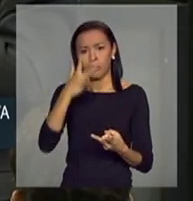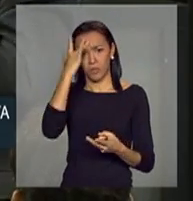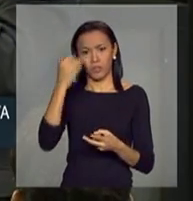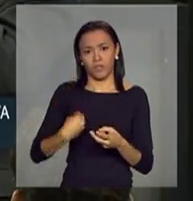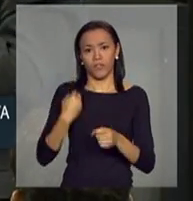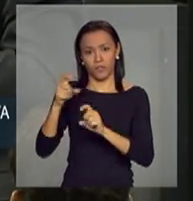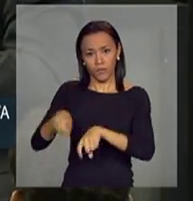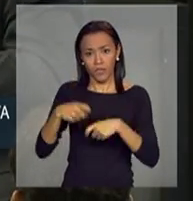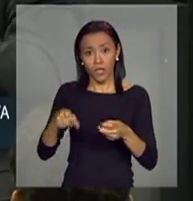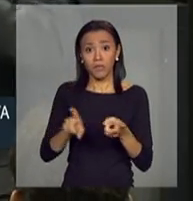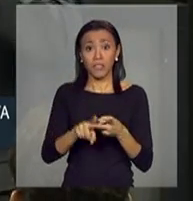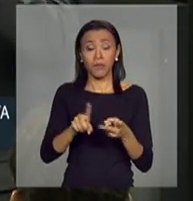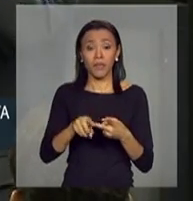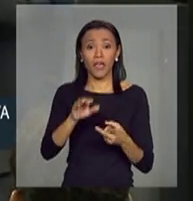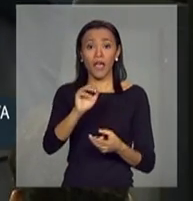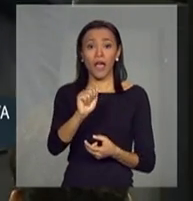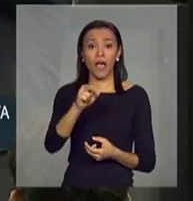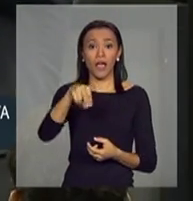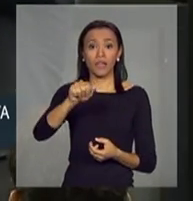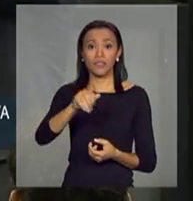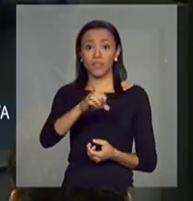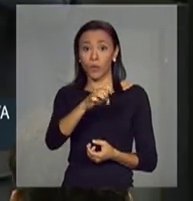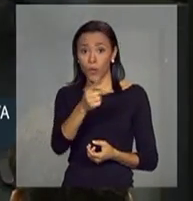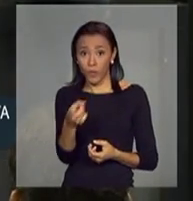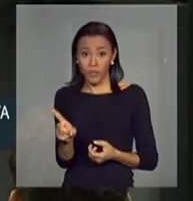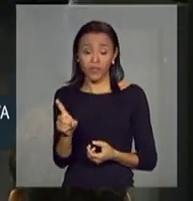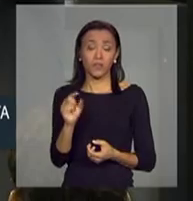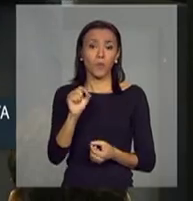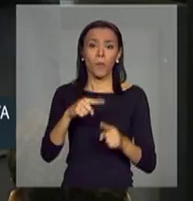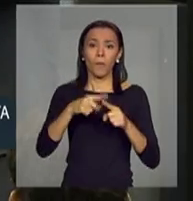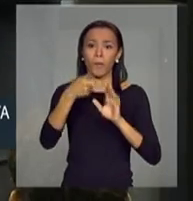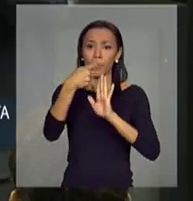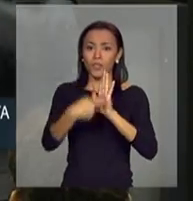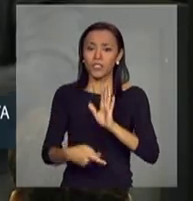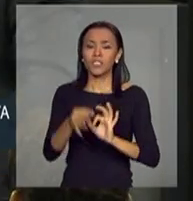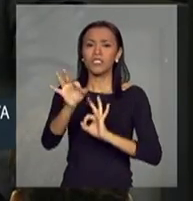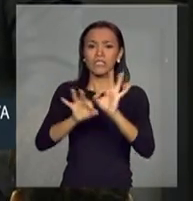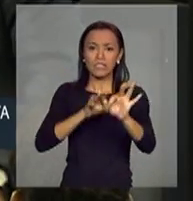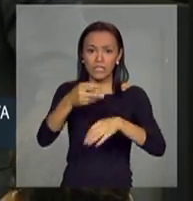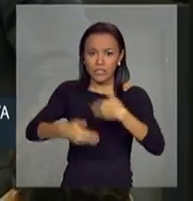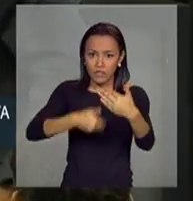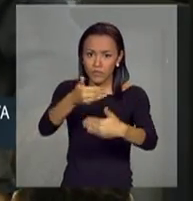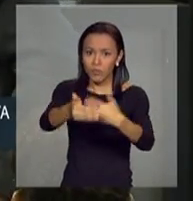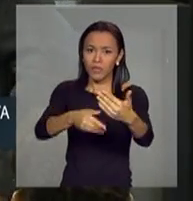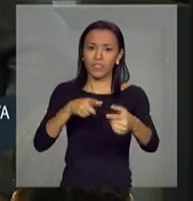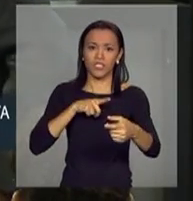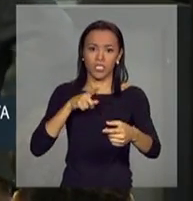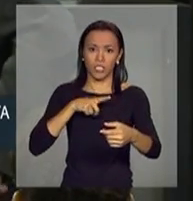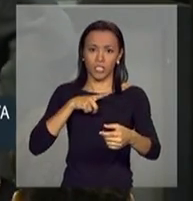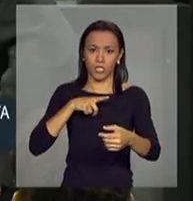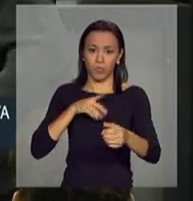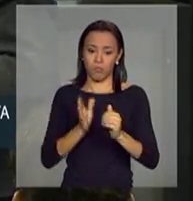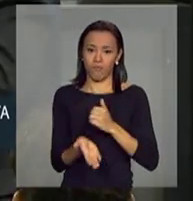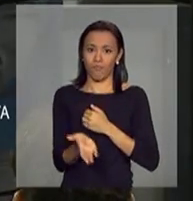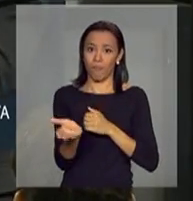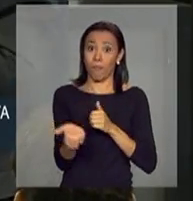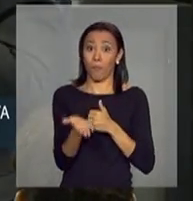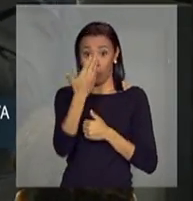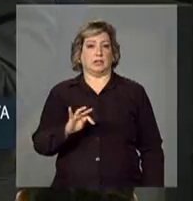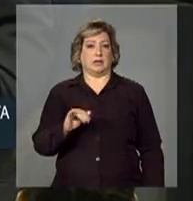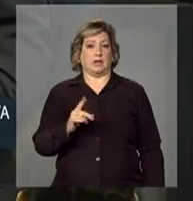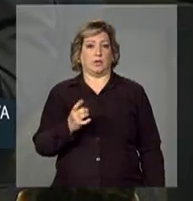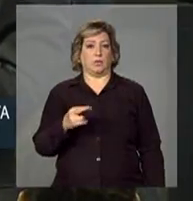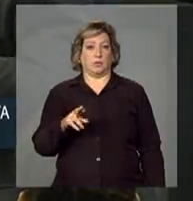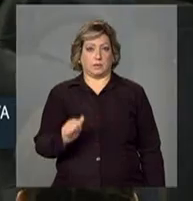anônimos aí, massacrados por um projeto de desenvolvimento que tinha a mão pesada da ditadura. Então, eu acho que temos